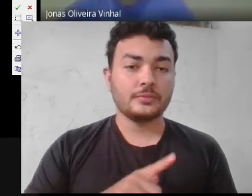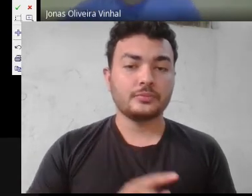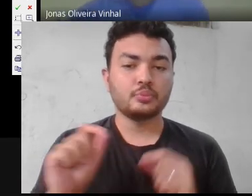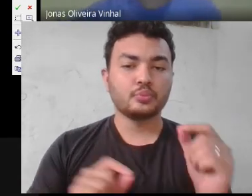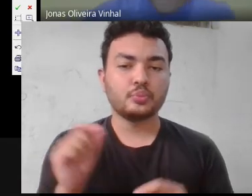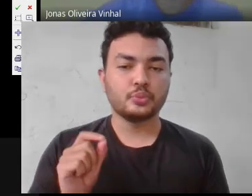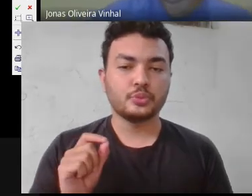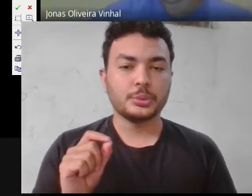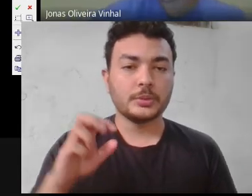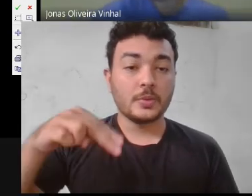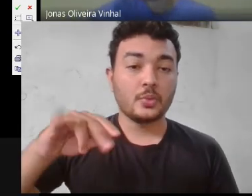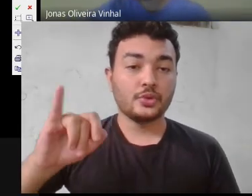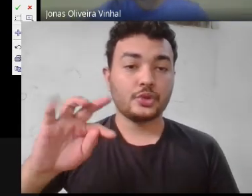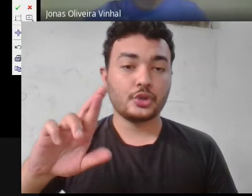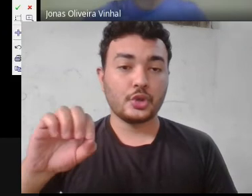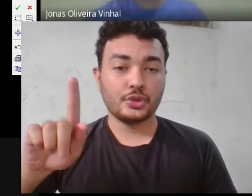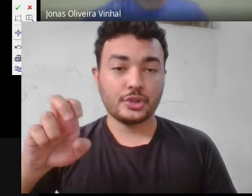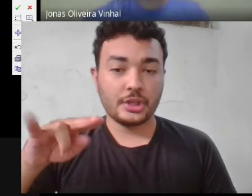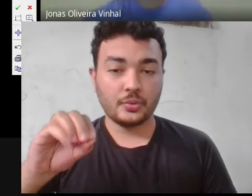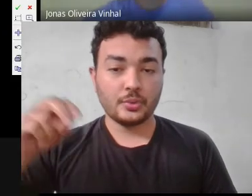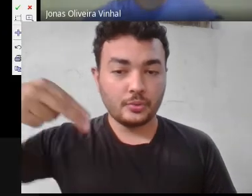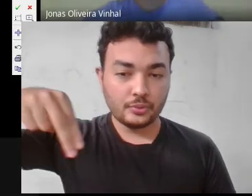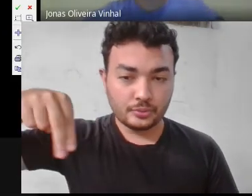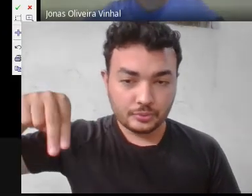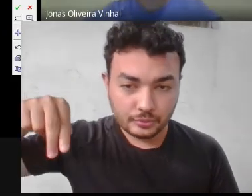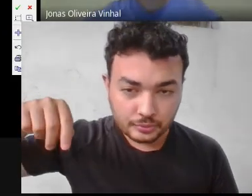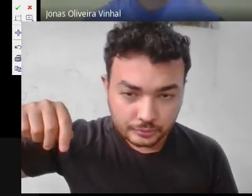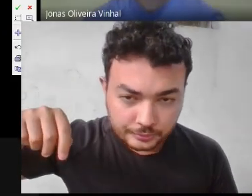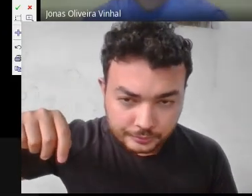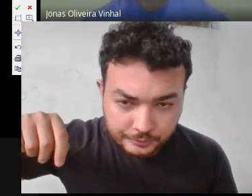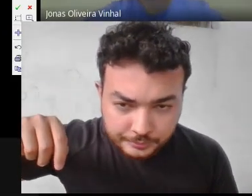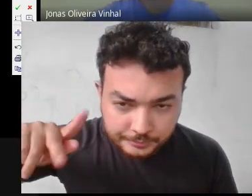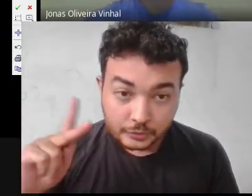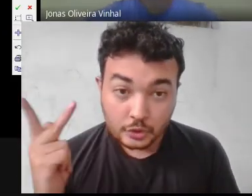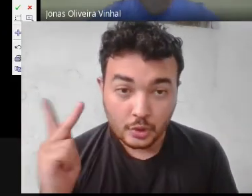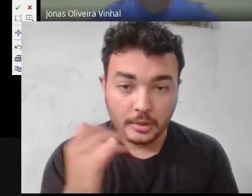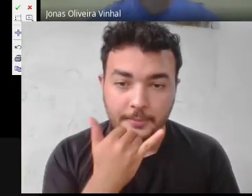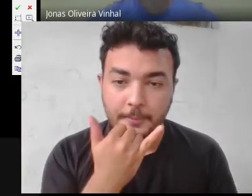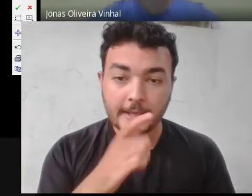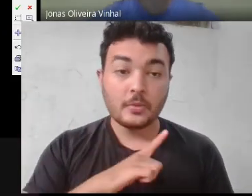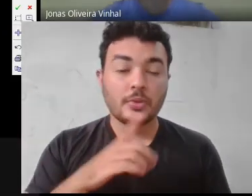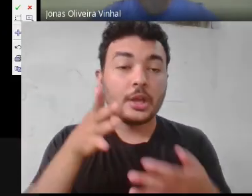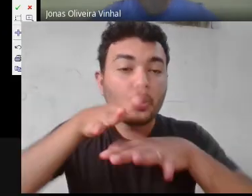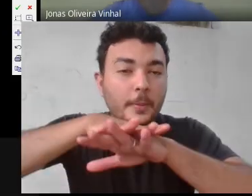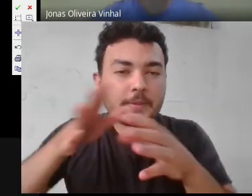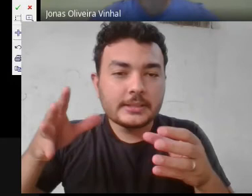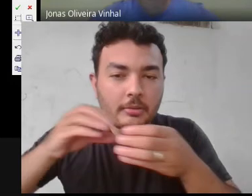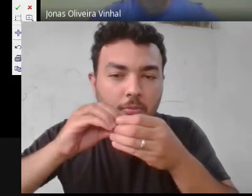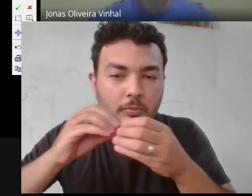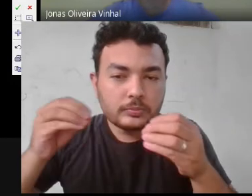átomo de hidrogênio, o orbital 1s, que é do seu único elétron que ele tem, consequentemente é o seu elétron de valência. Então, há uma sobreposição aqui,